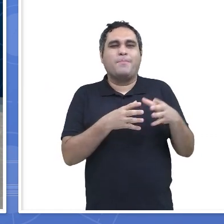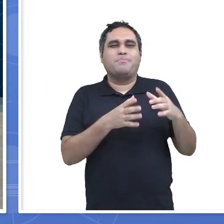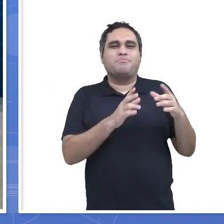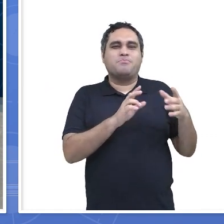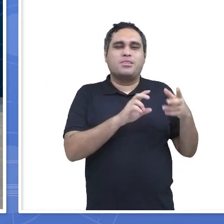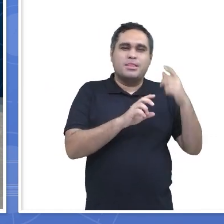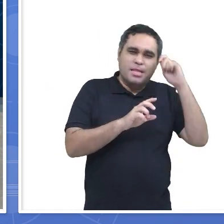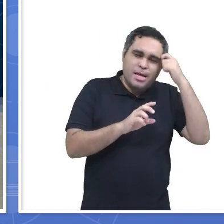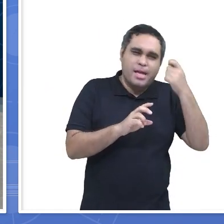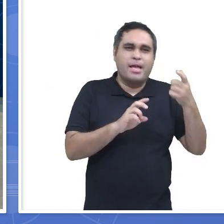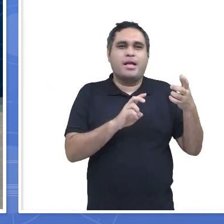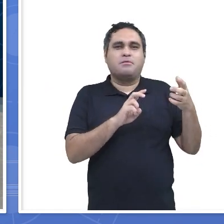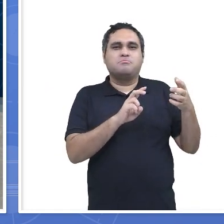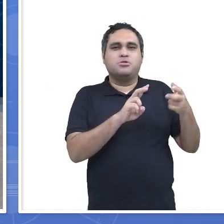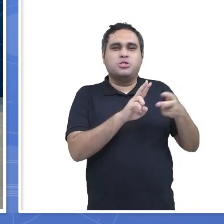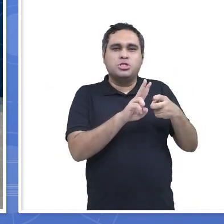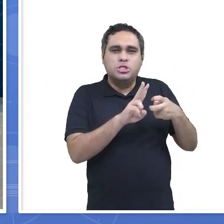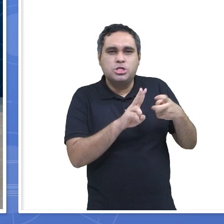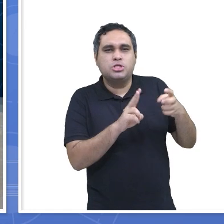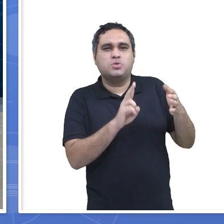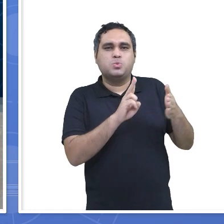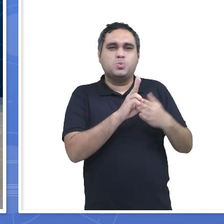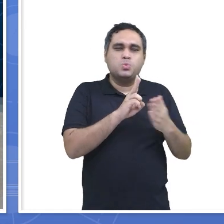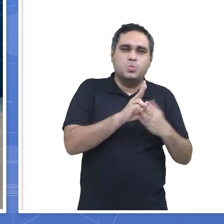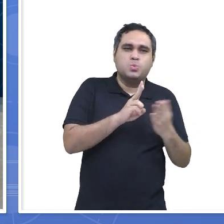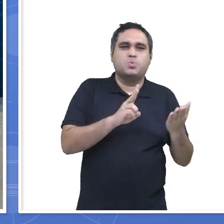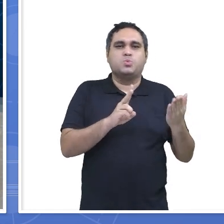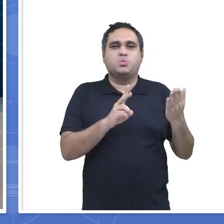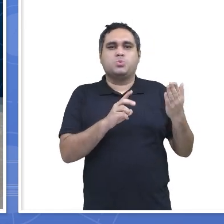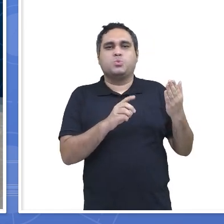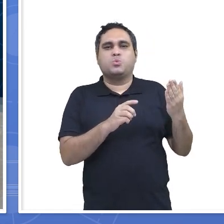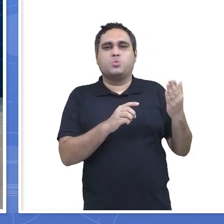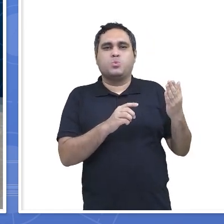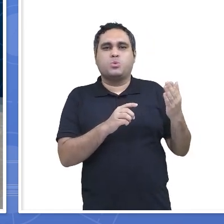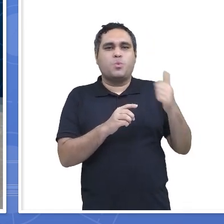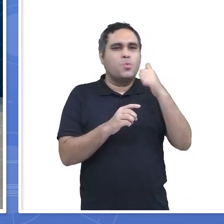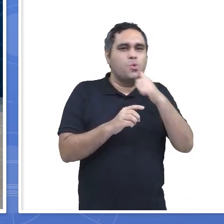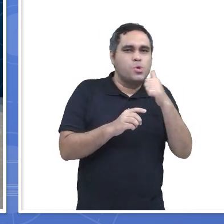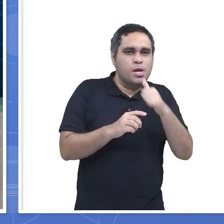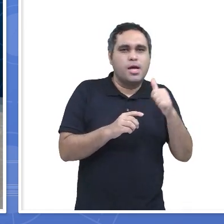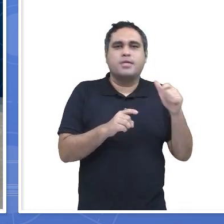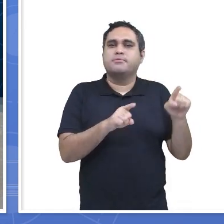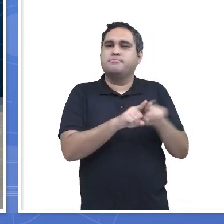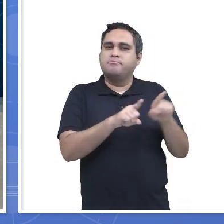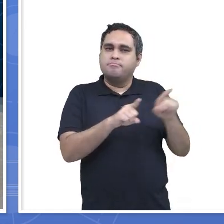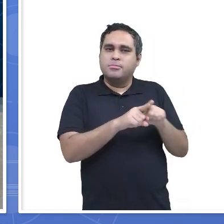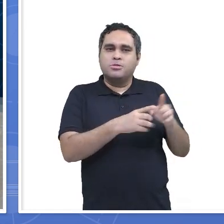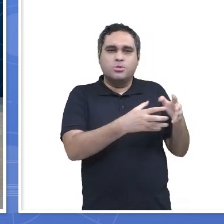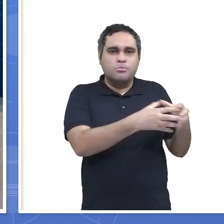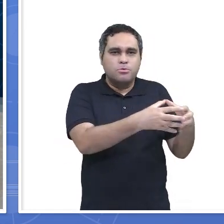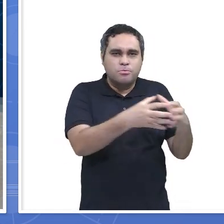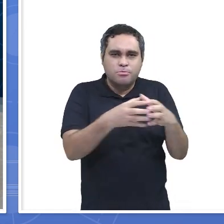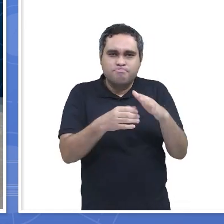ali juntos esses problemas, nas mesmas classes. Então, que fatores